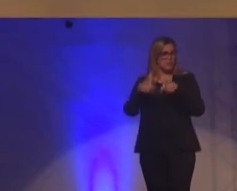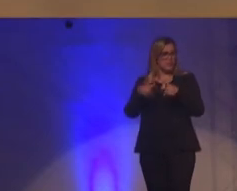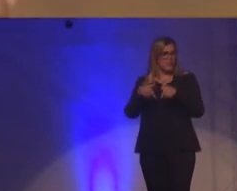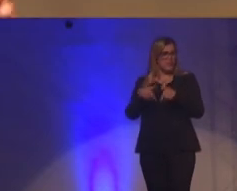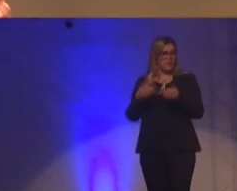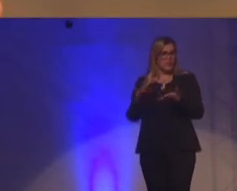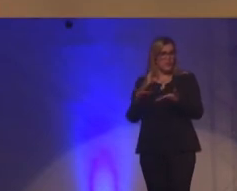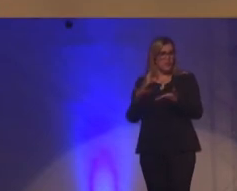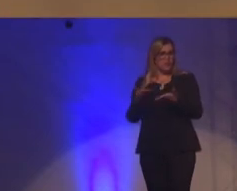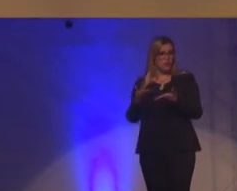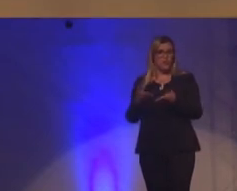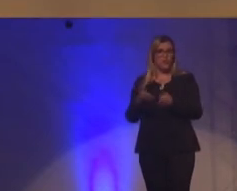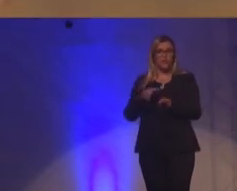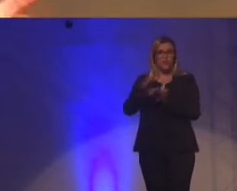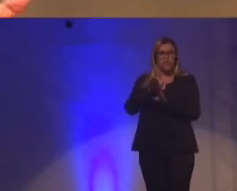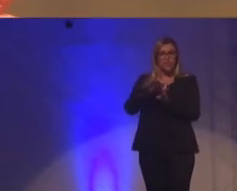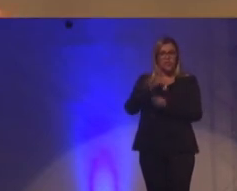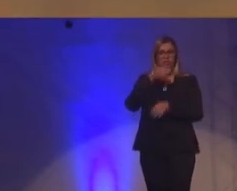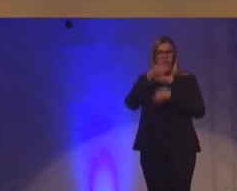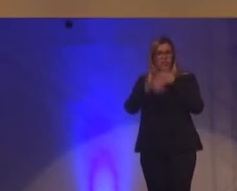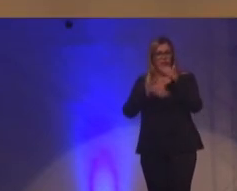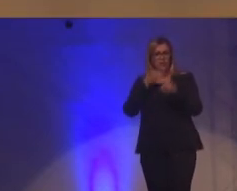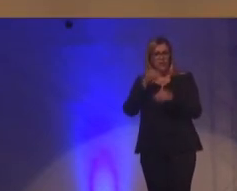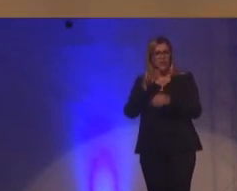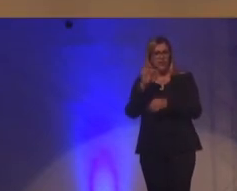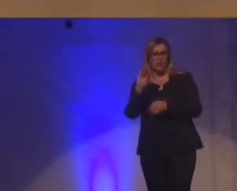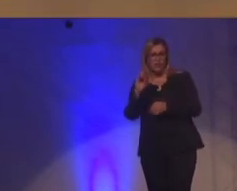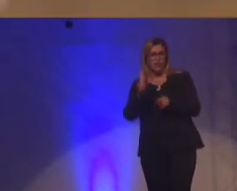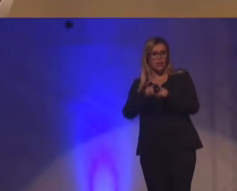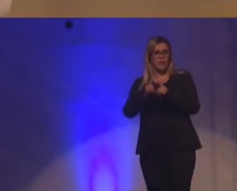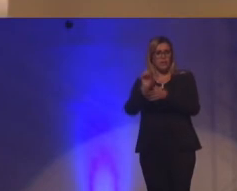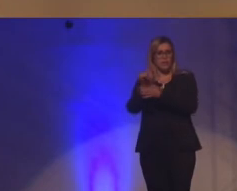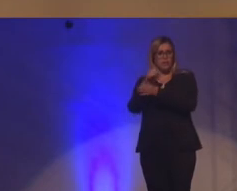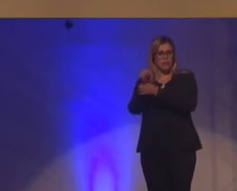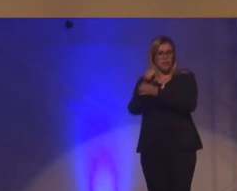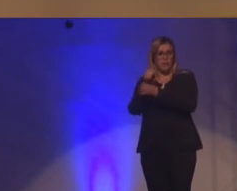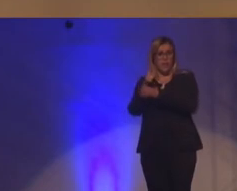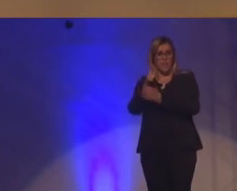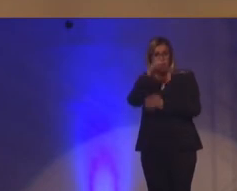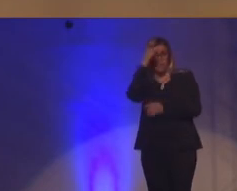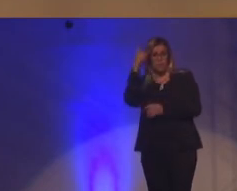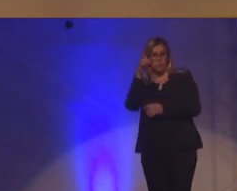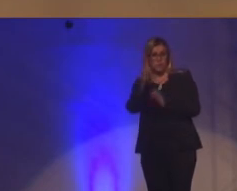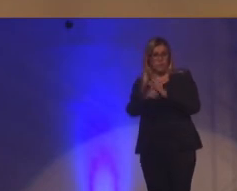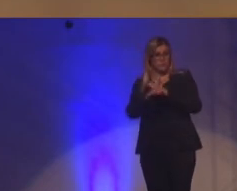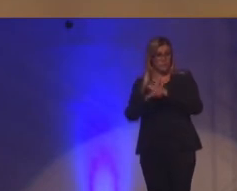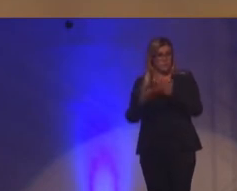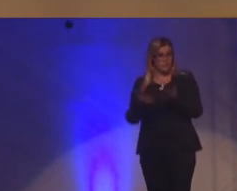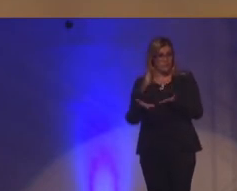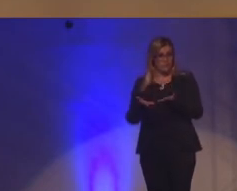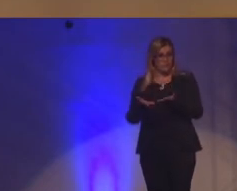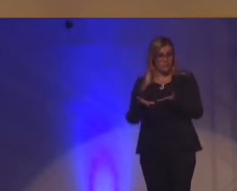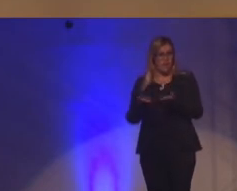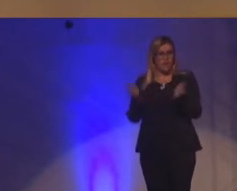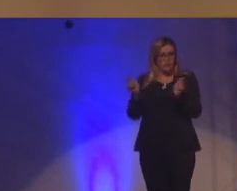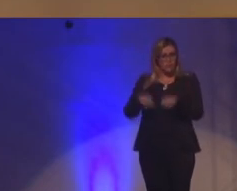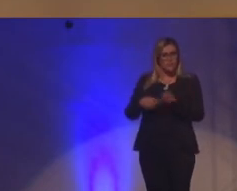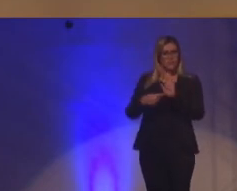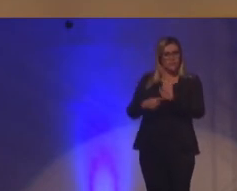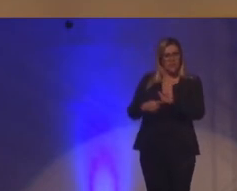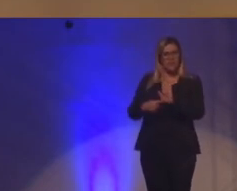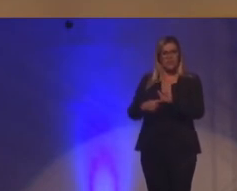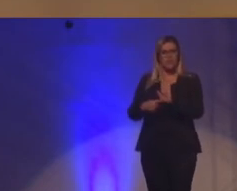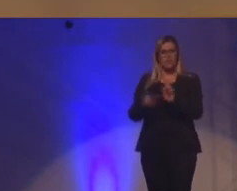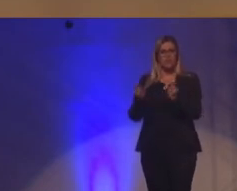só músicas e dicas de fisioterapia e terapia ocupacional para os pacientes, né? Para a gente levar para eles as nossas potencialidades,